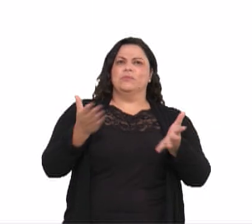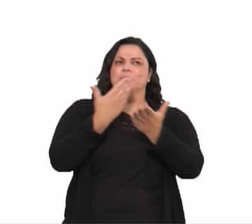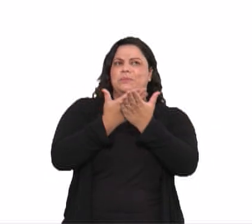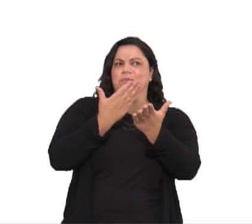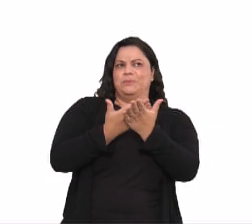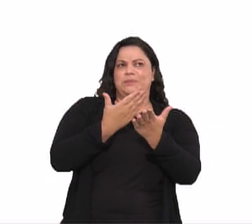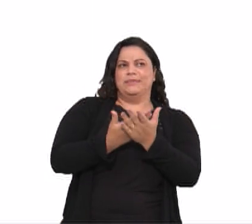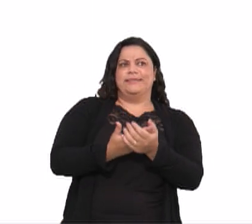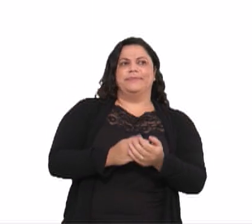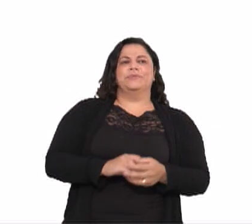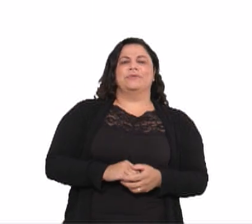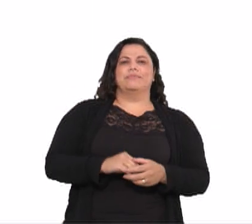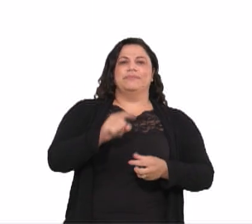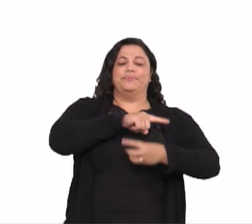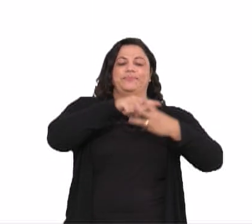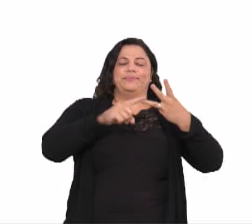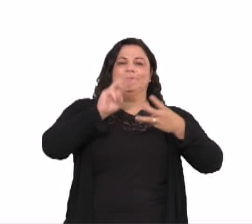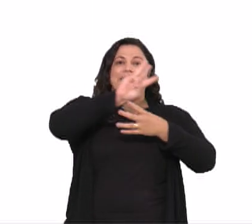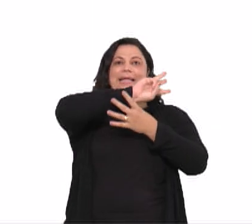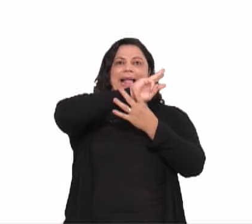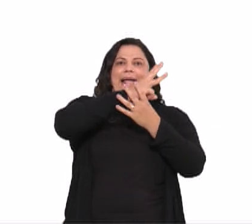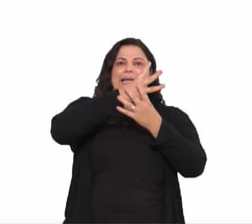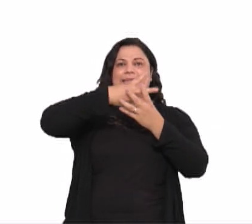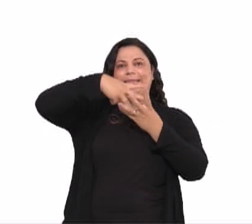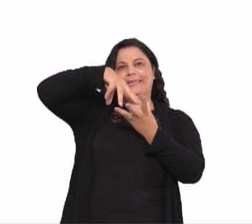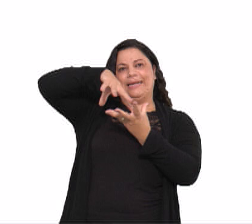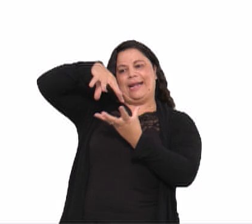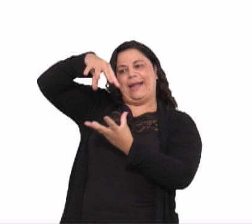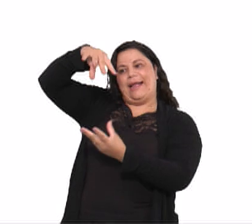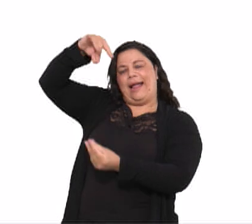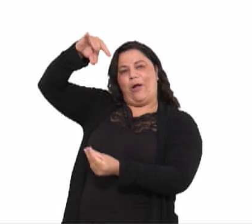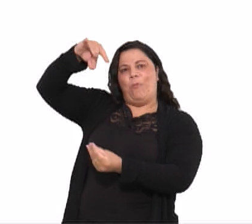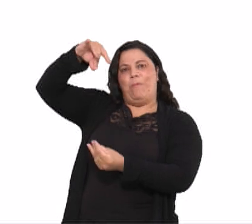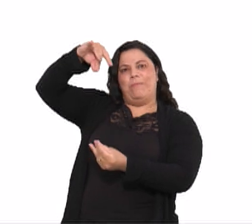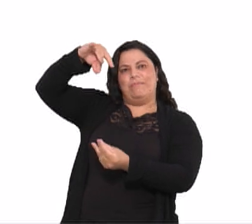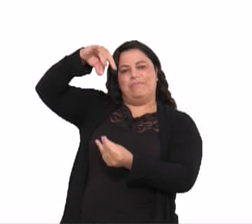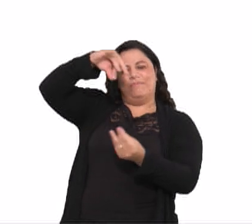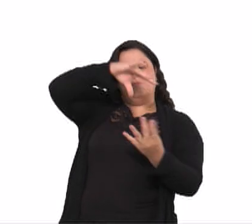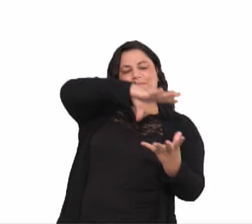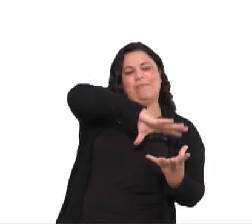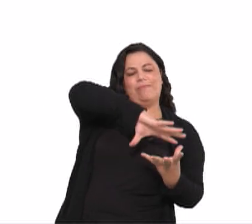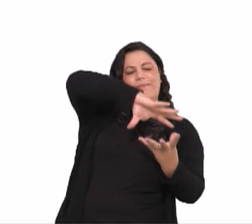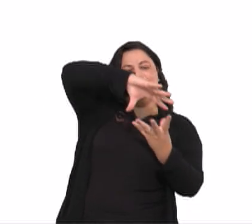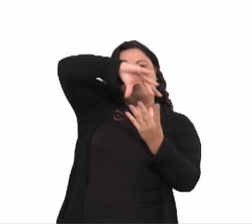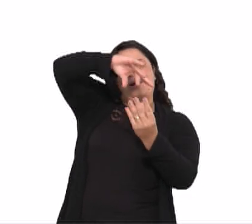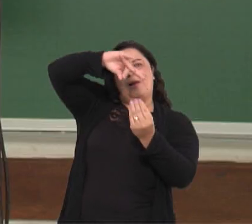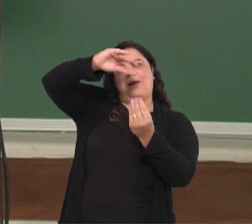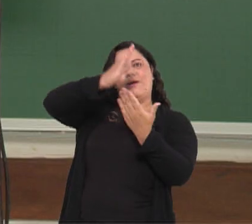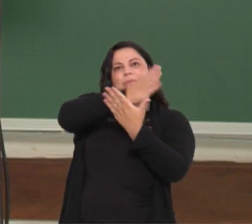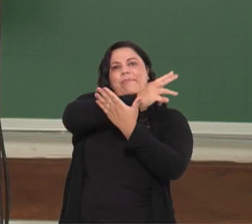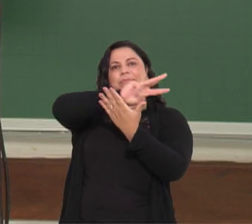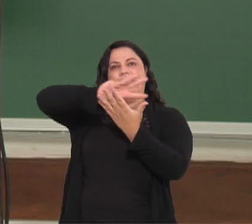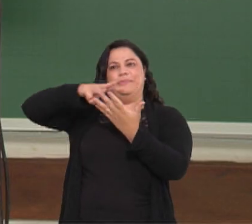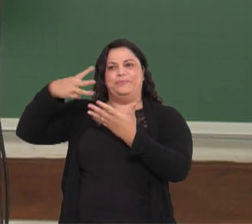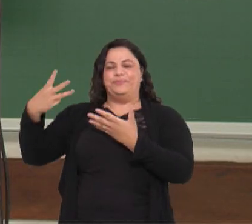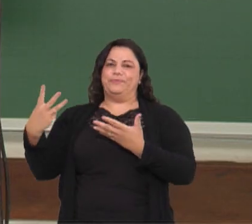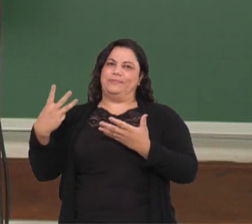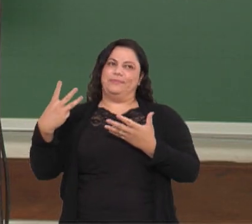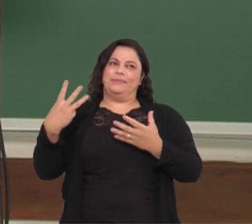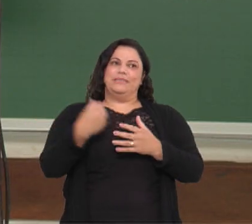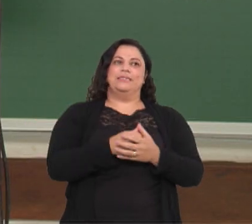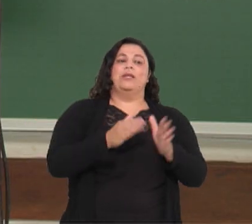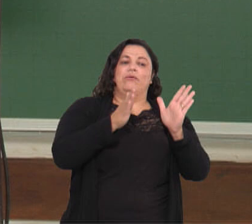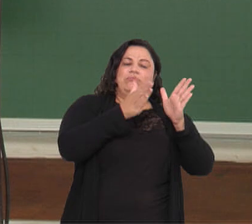platônica, temos a teoria da tripartição da alma. Nossa alma seria uma só, dividida em 3 partes, né? Uma parte apetitiva,